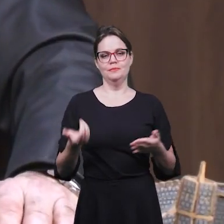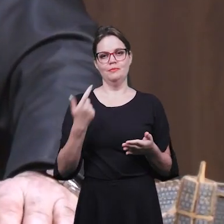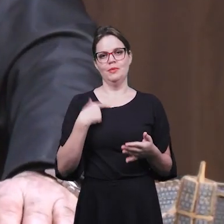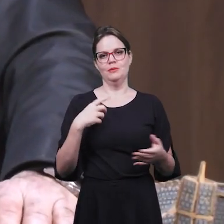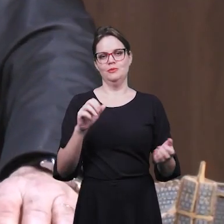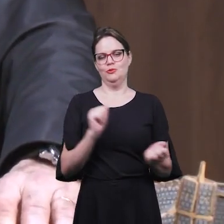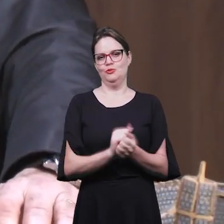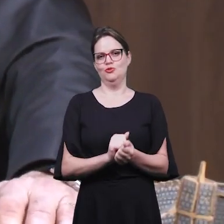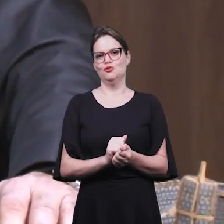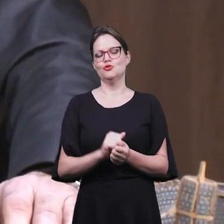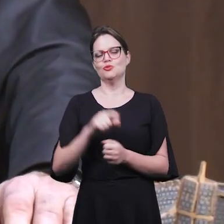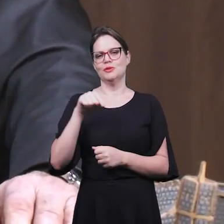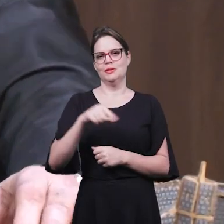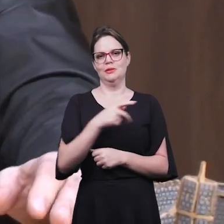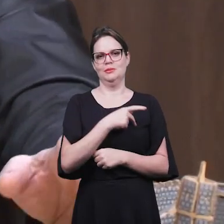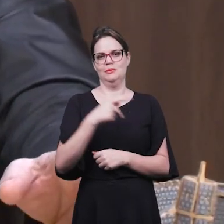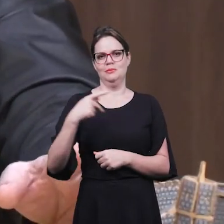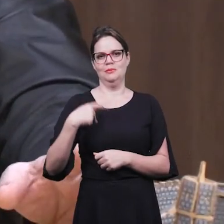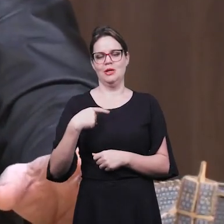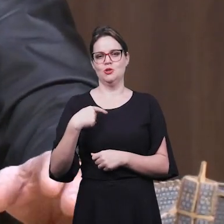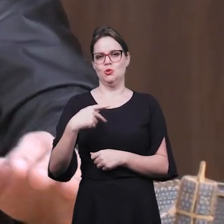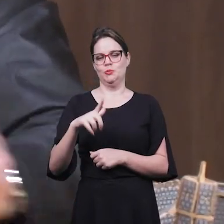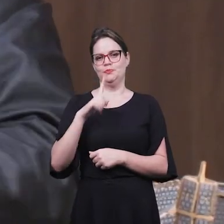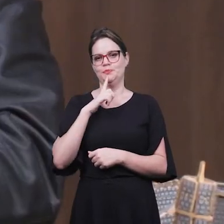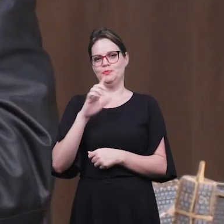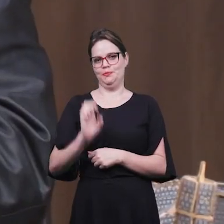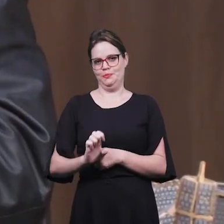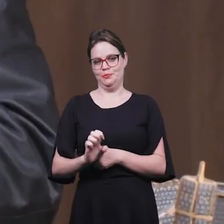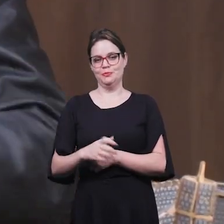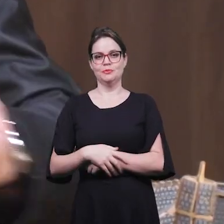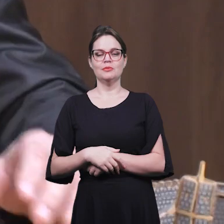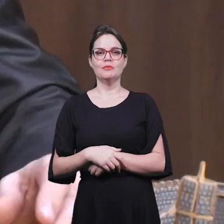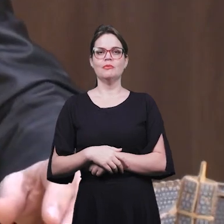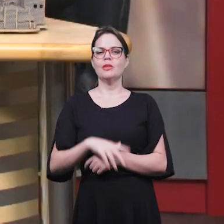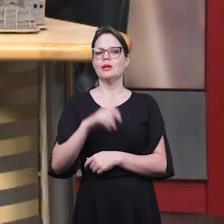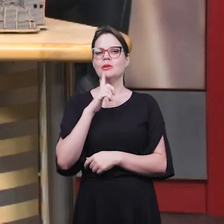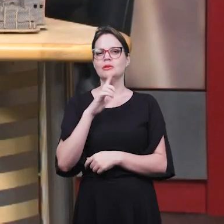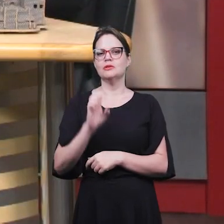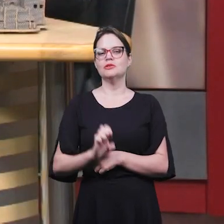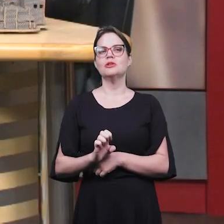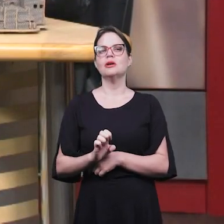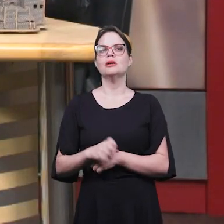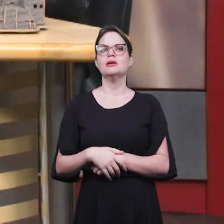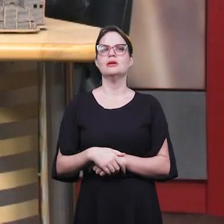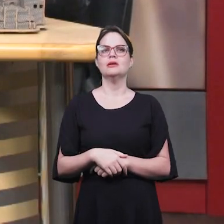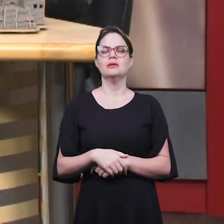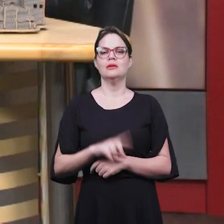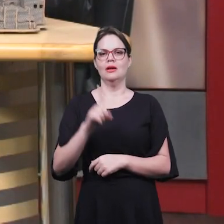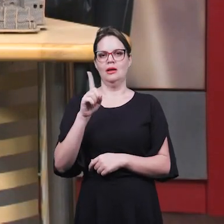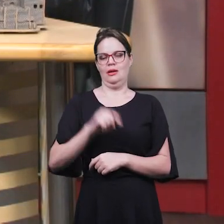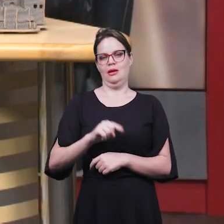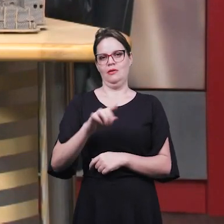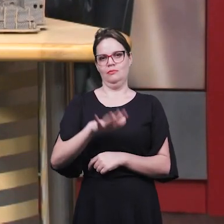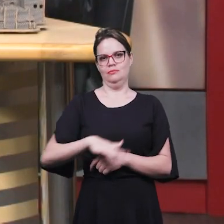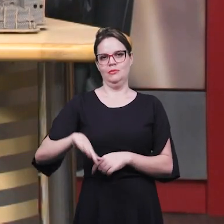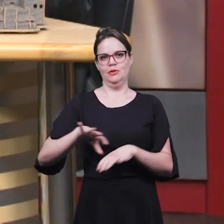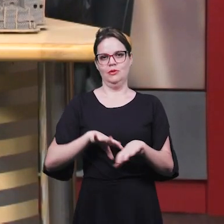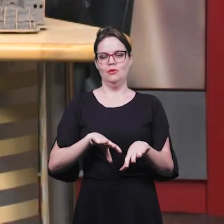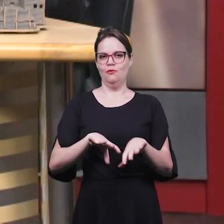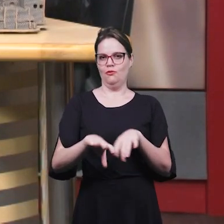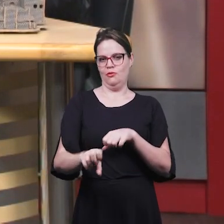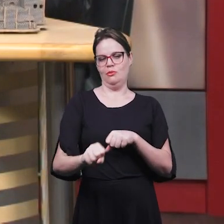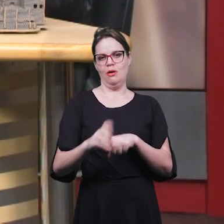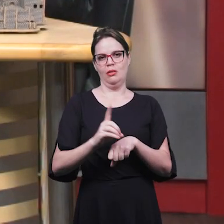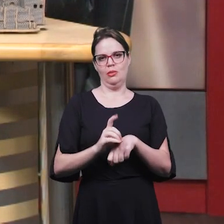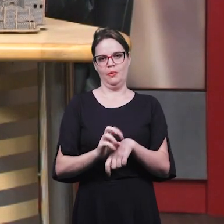novamente com o pastor Luiz Eugênio. O pastor Luiz Eugênio, ele é doutor honoris